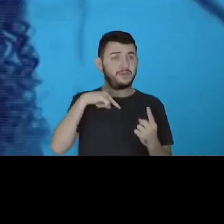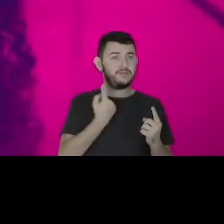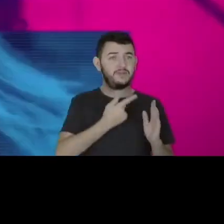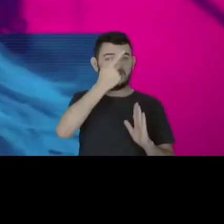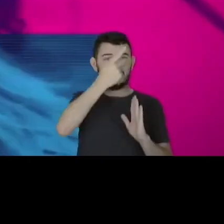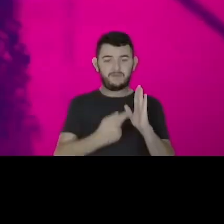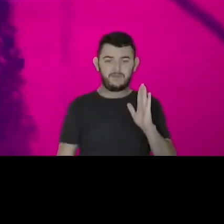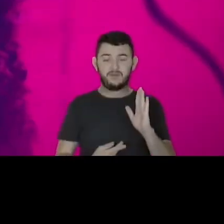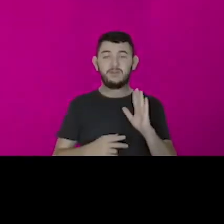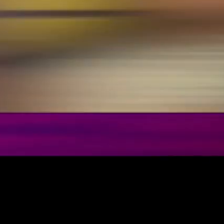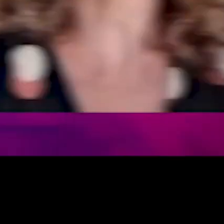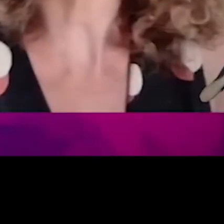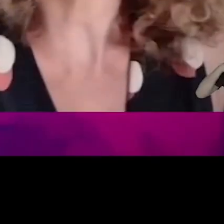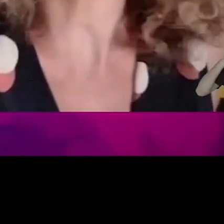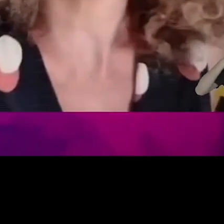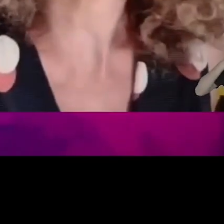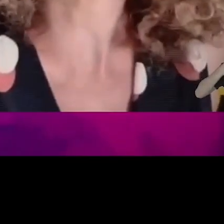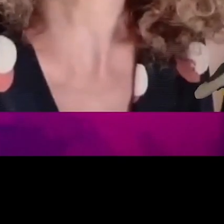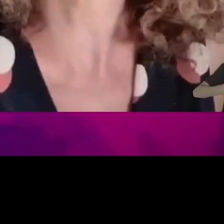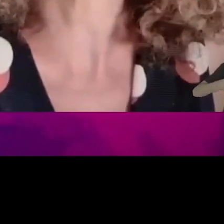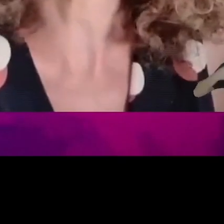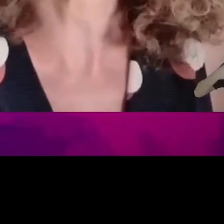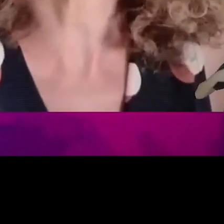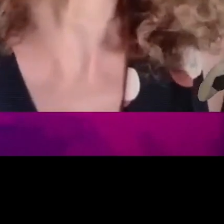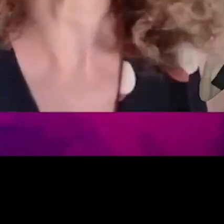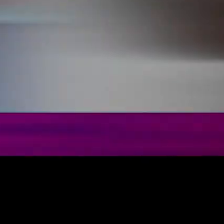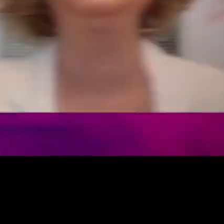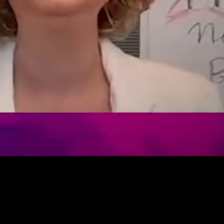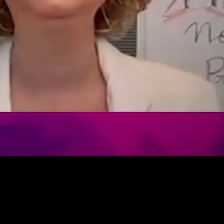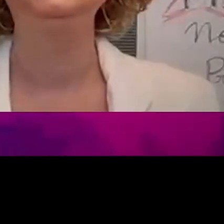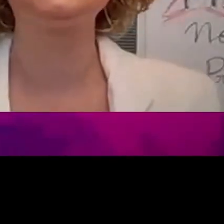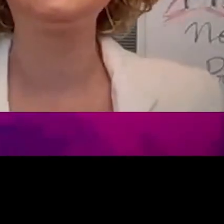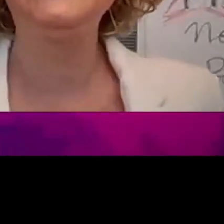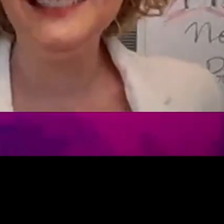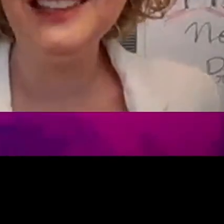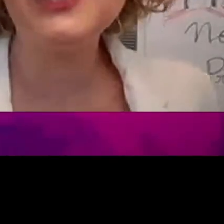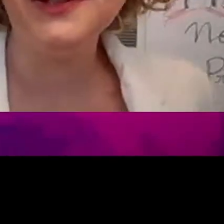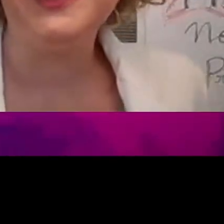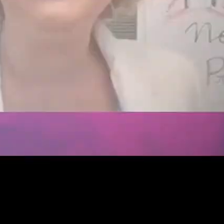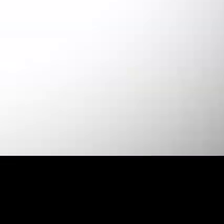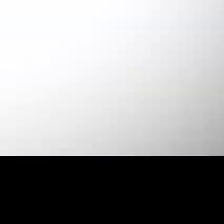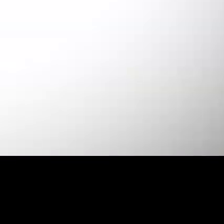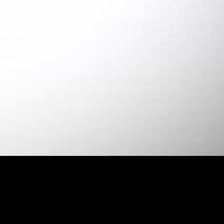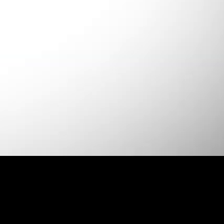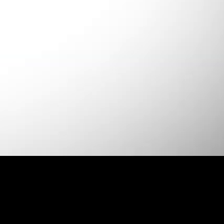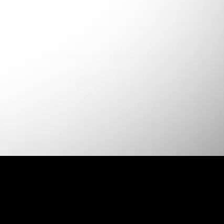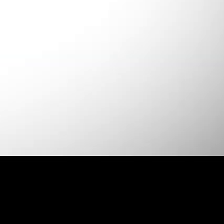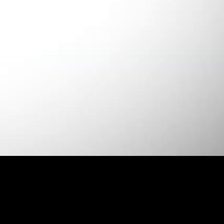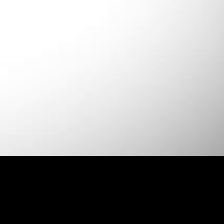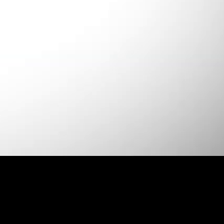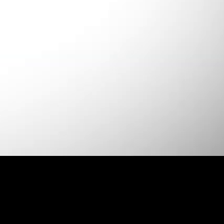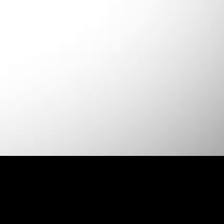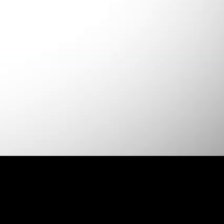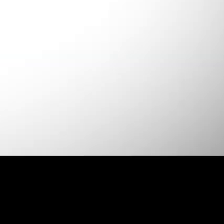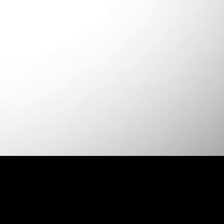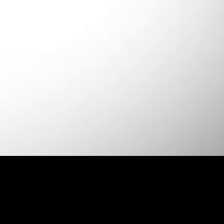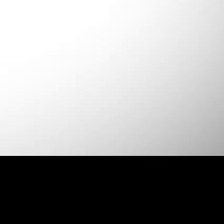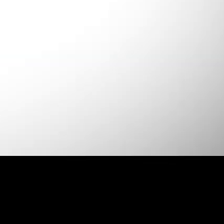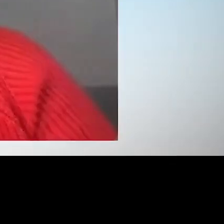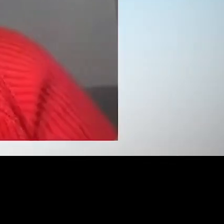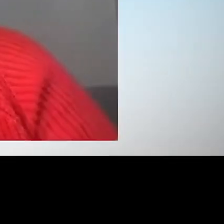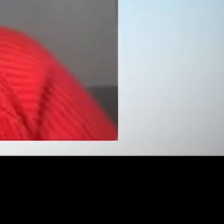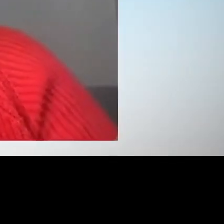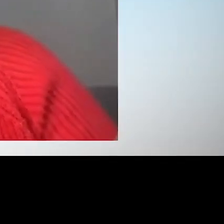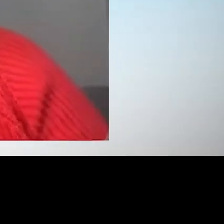Daquelas que votam, das que se candidatam e das eleitas. Porque no Brasil da